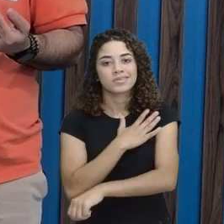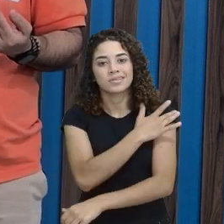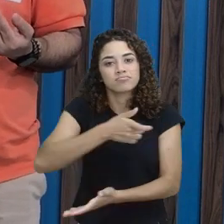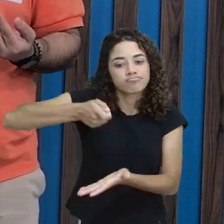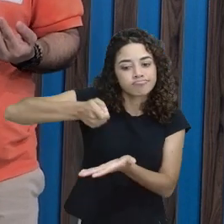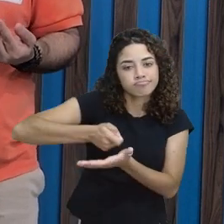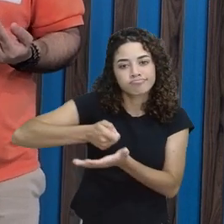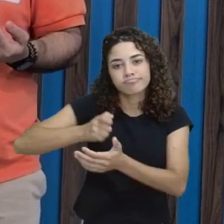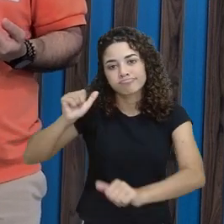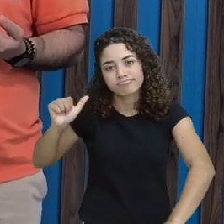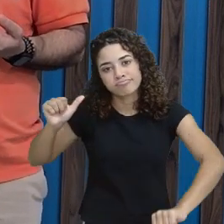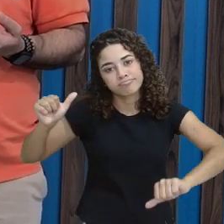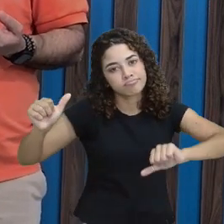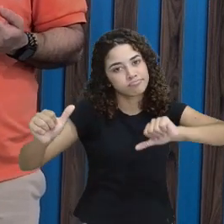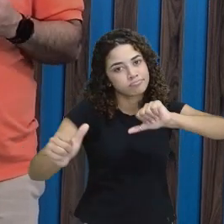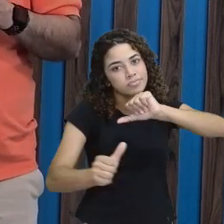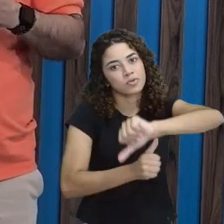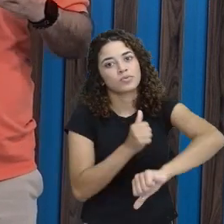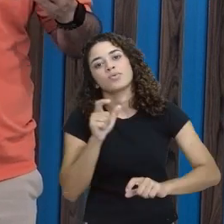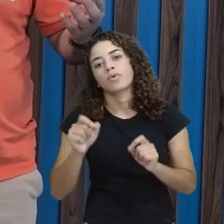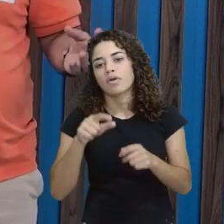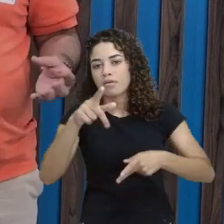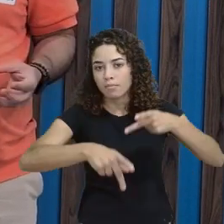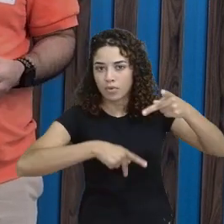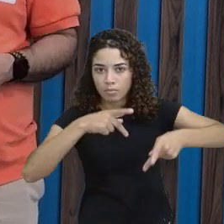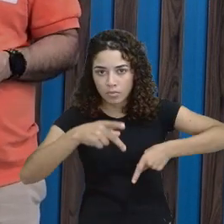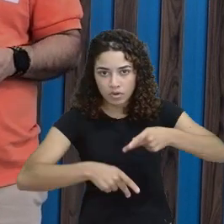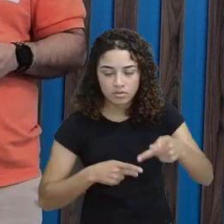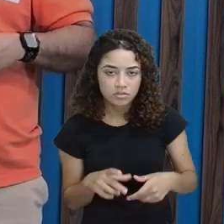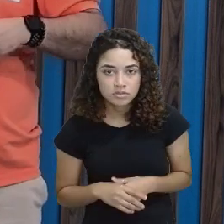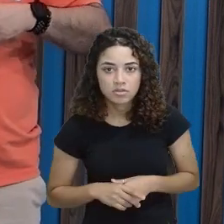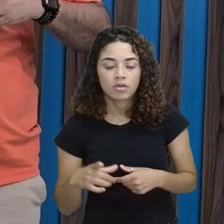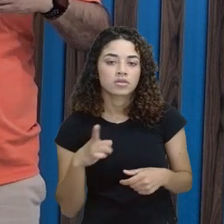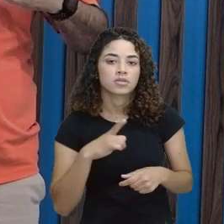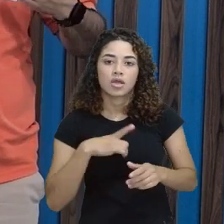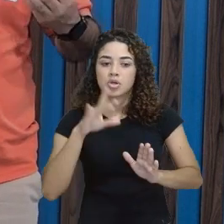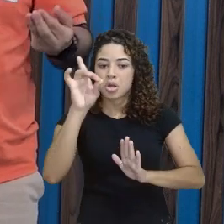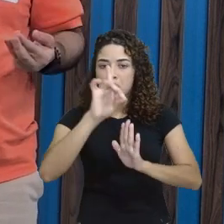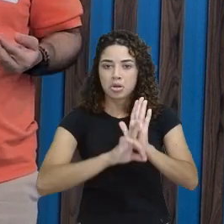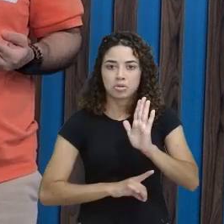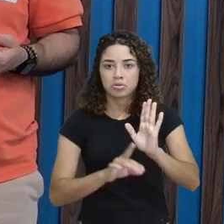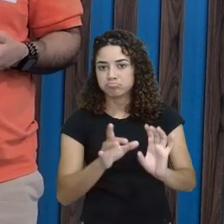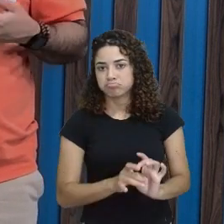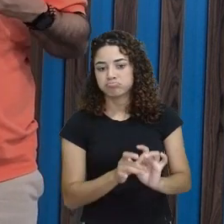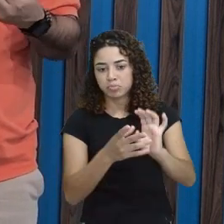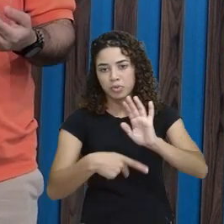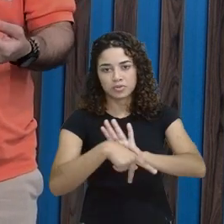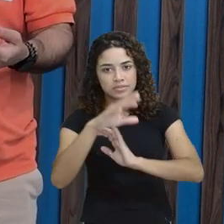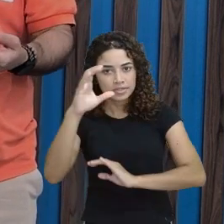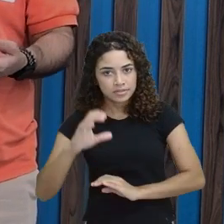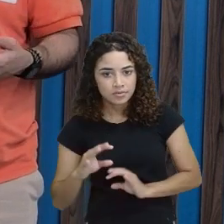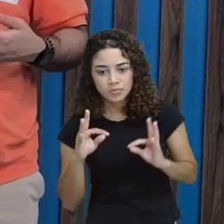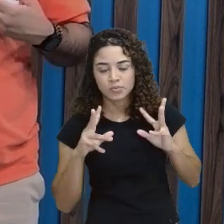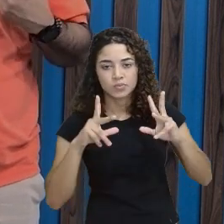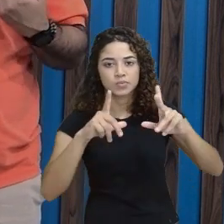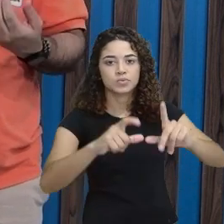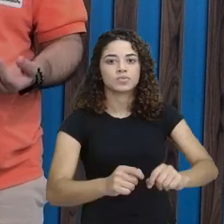ele voltava, né, a população voltava a ter os seus direitos de cidadãos e